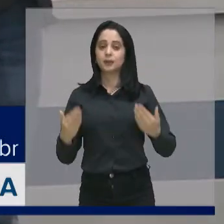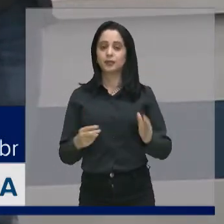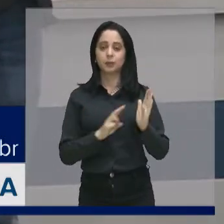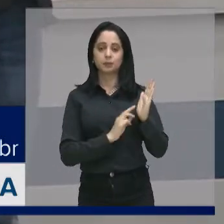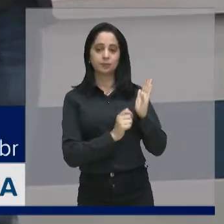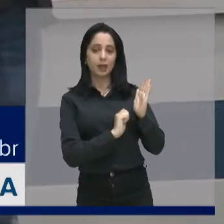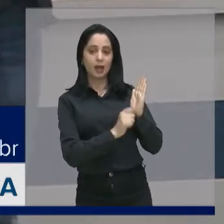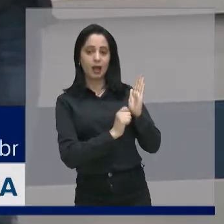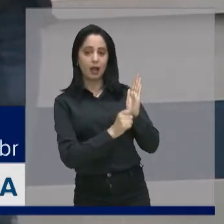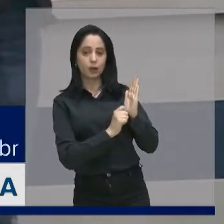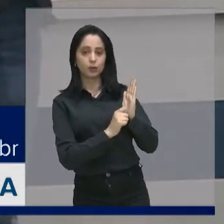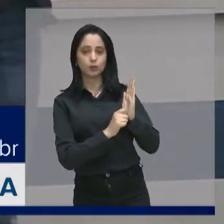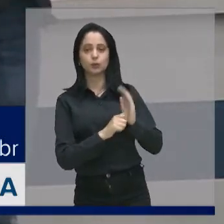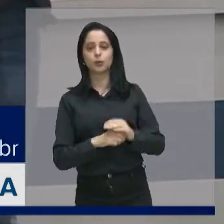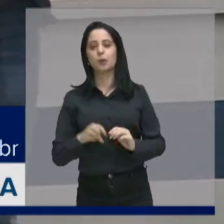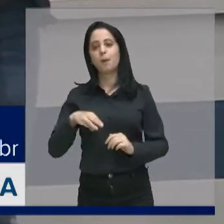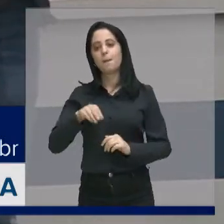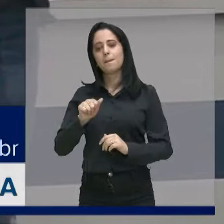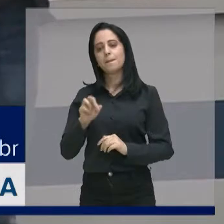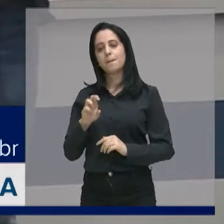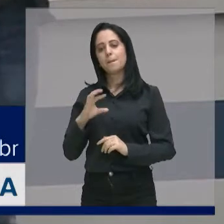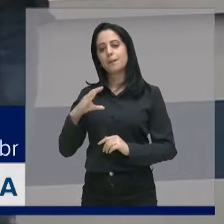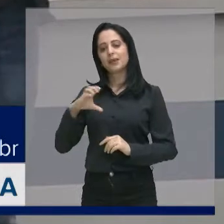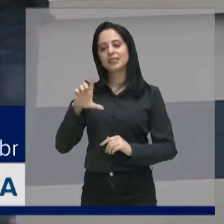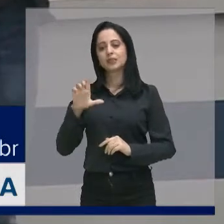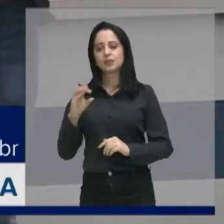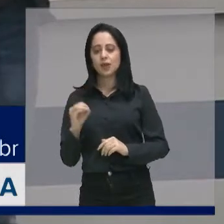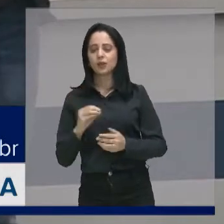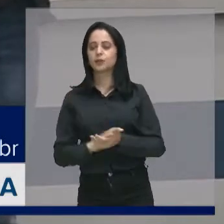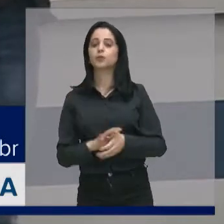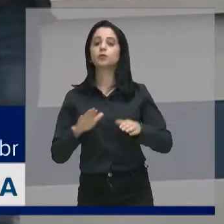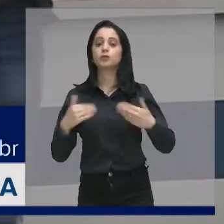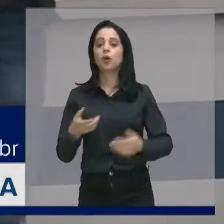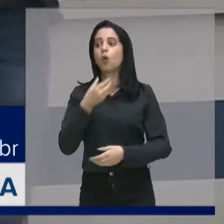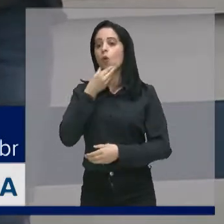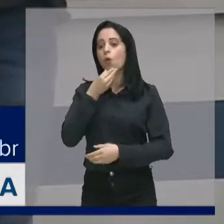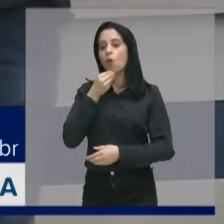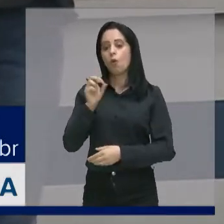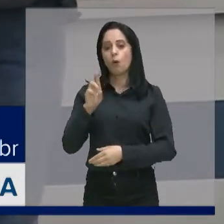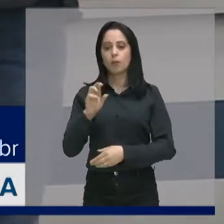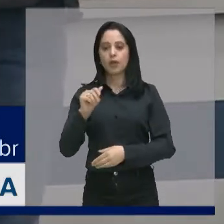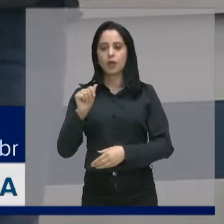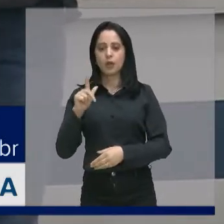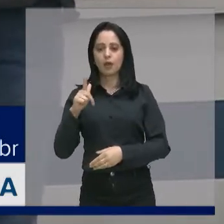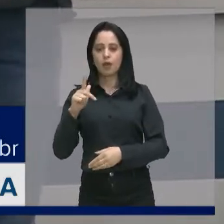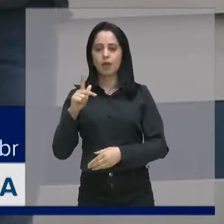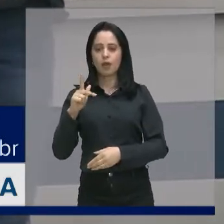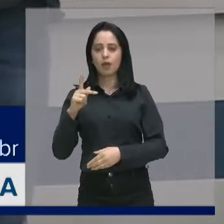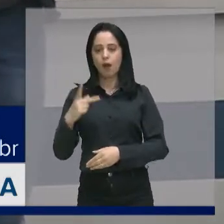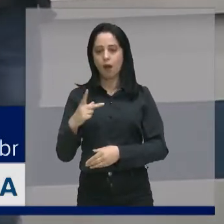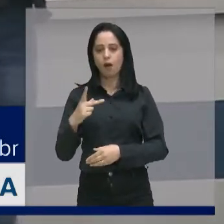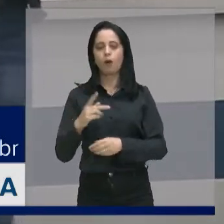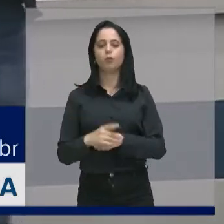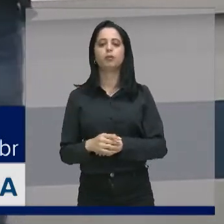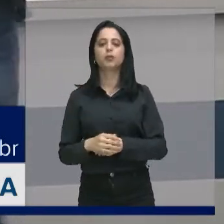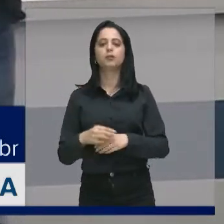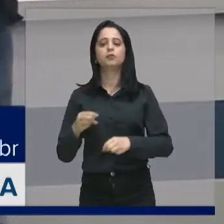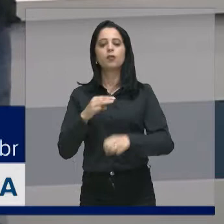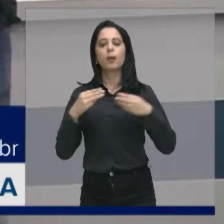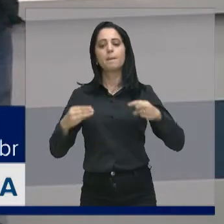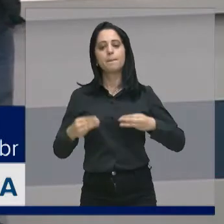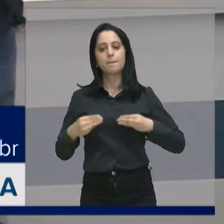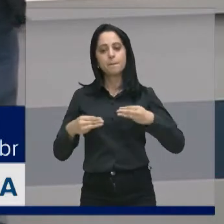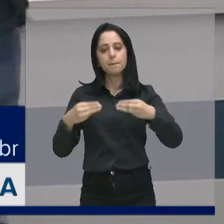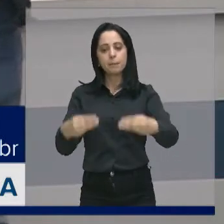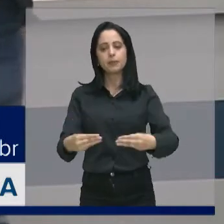Parque Tecnológico. Raupe foi ministro do Estado de Ciência, Tecnologia e Inovação de janeiro de